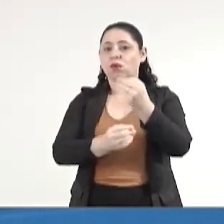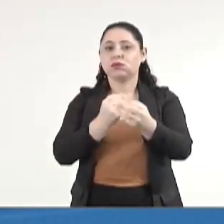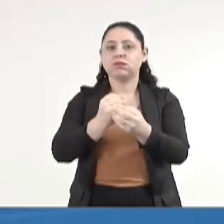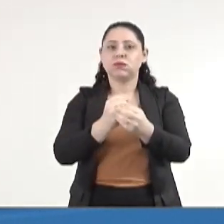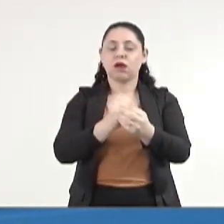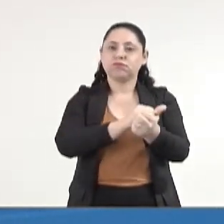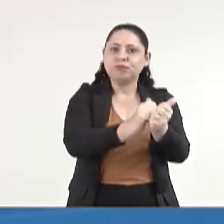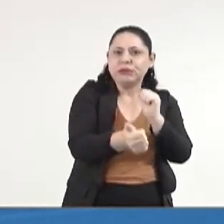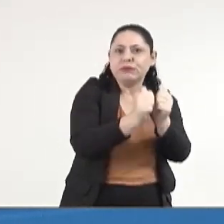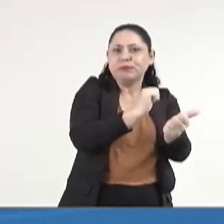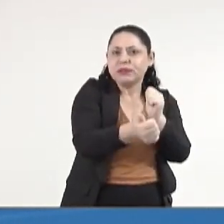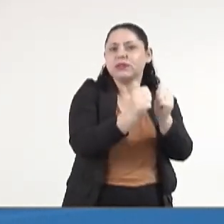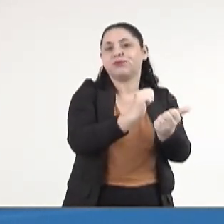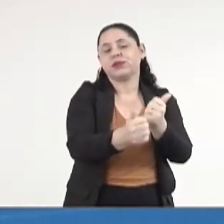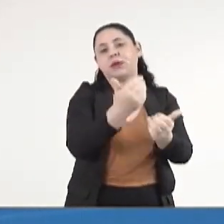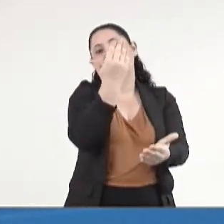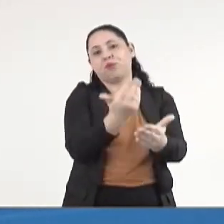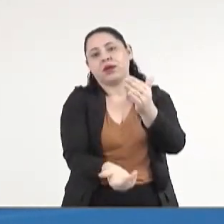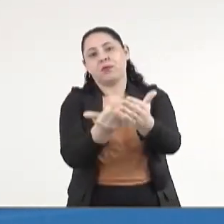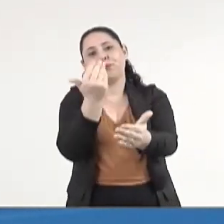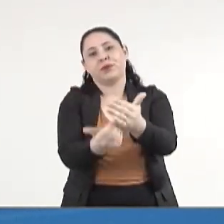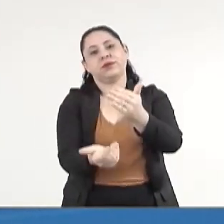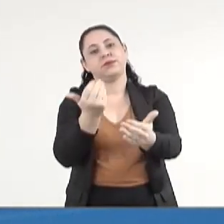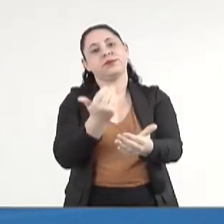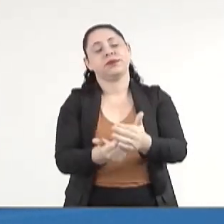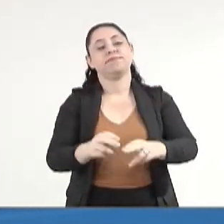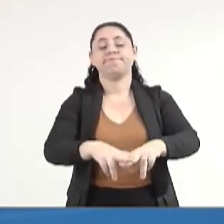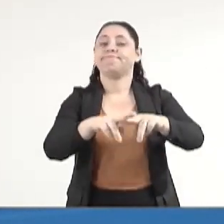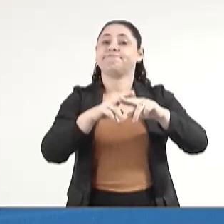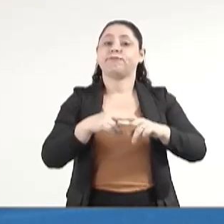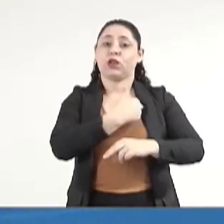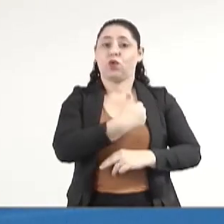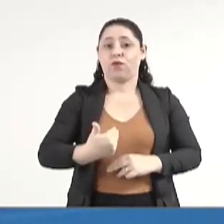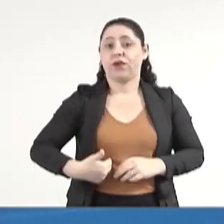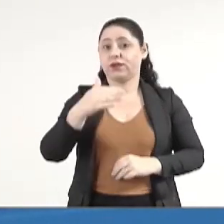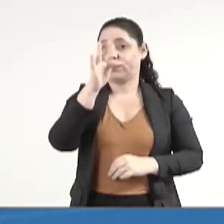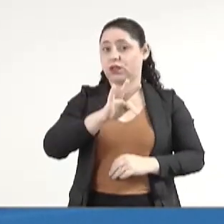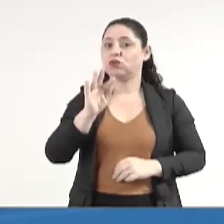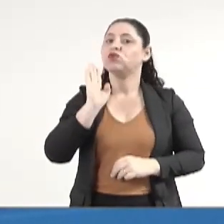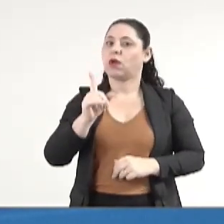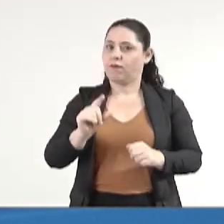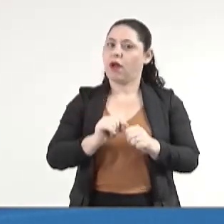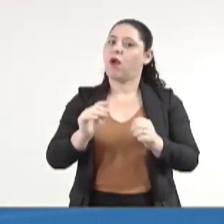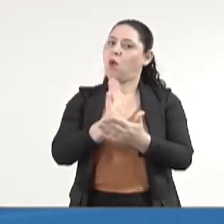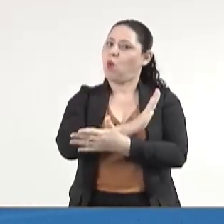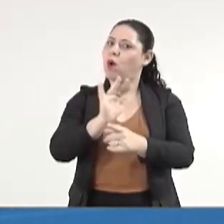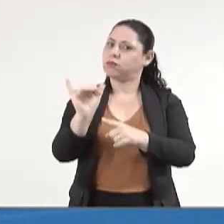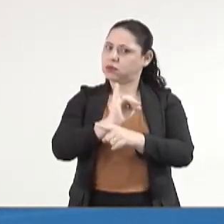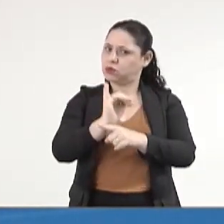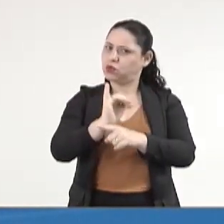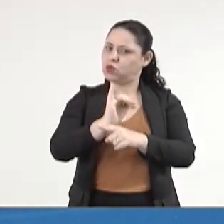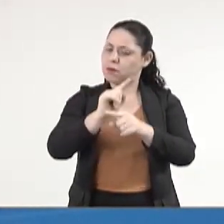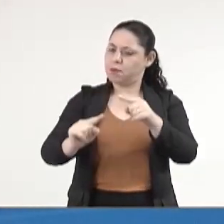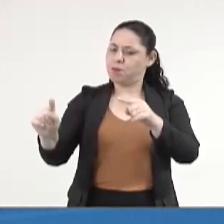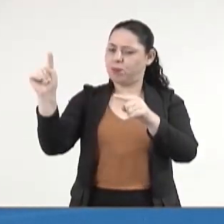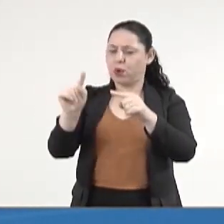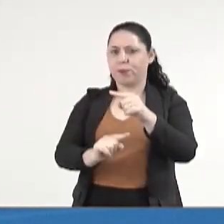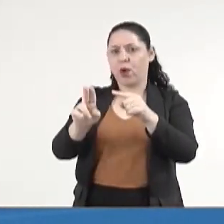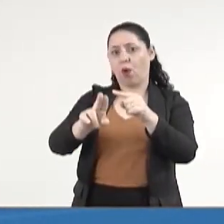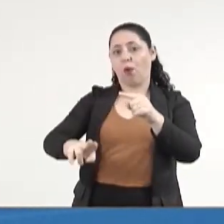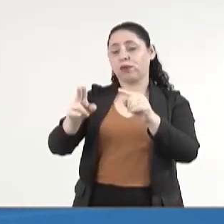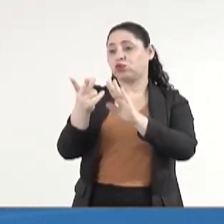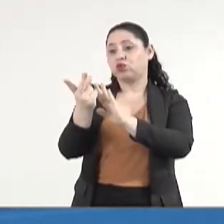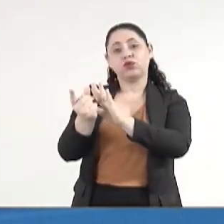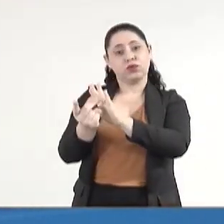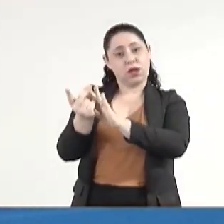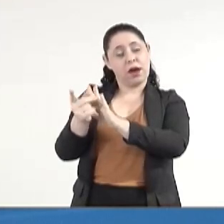com esses jogos, com essas bets. E, portanto, o governo federal já vem tomando providências no sentido de